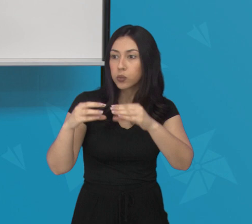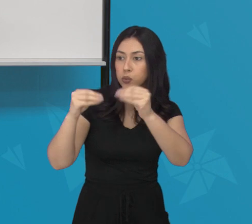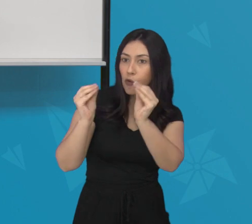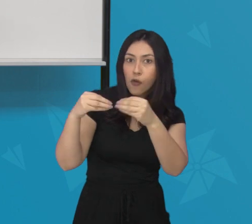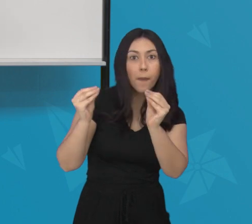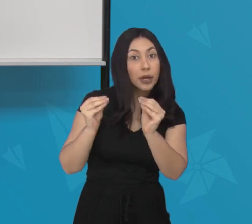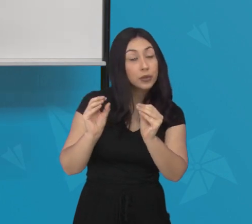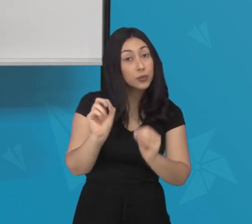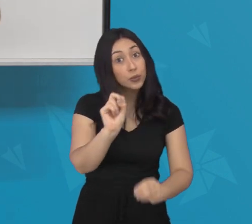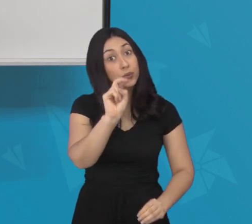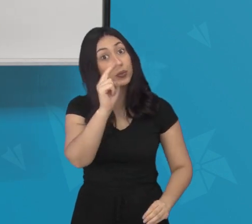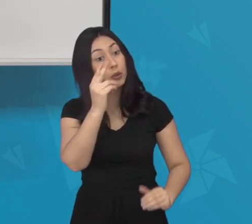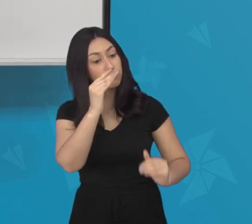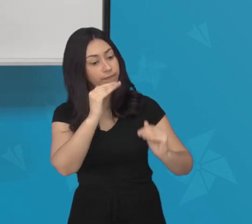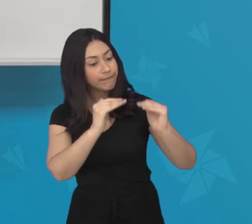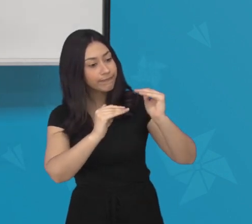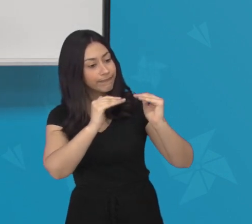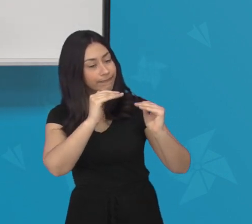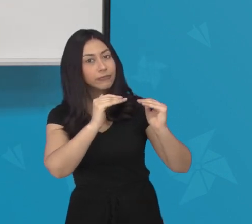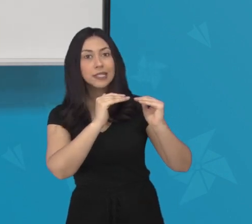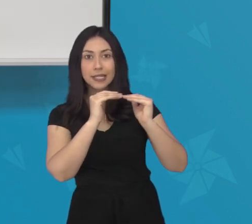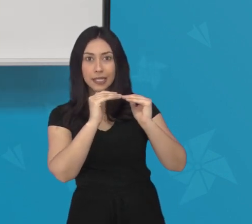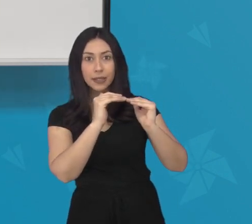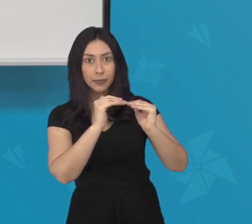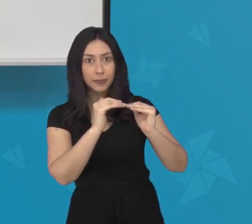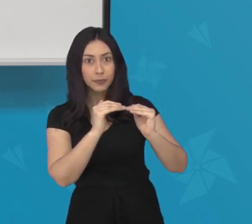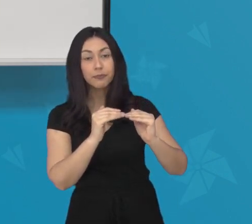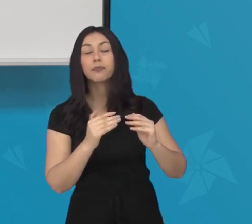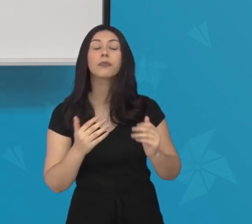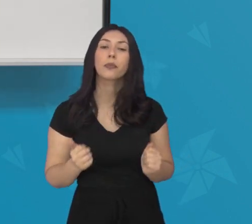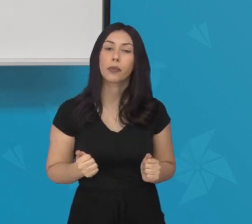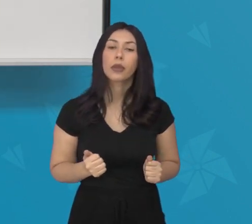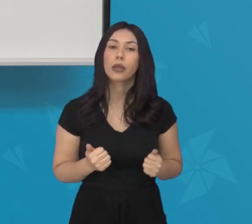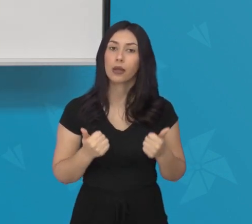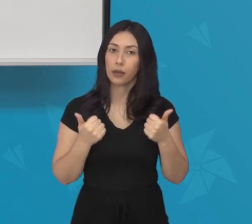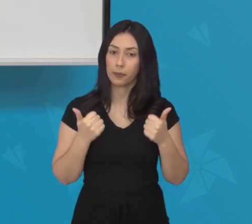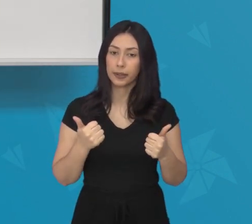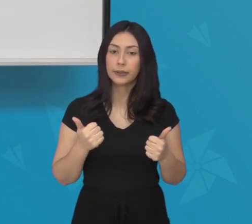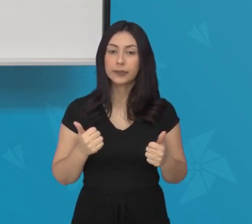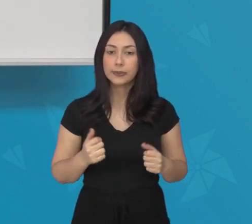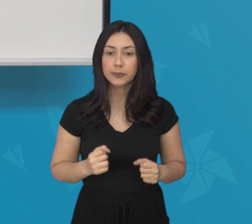o equilíbrio. Tá bom? Próximo passo.